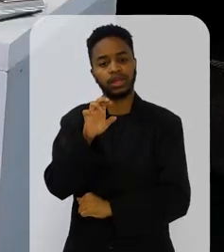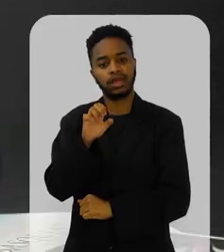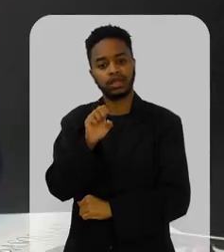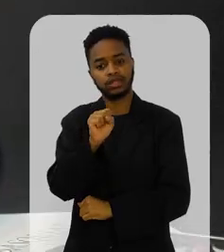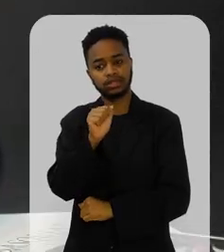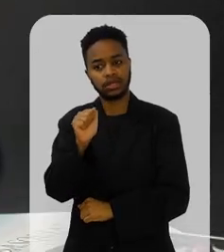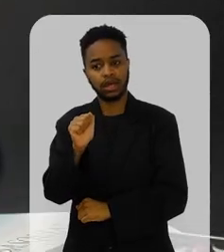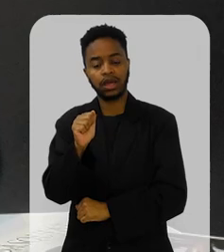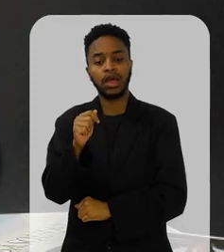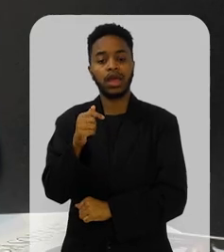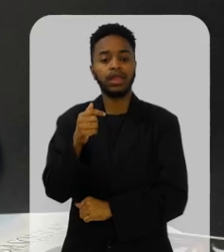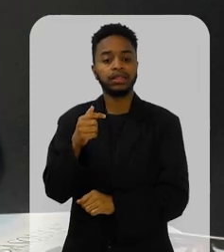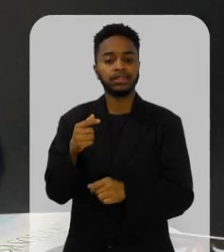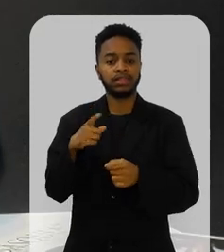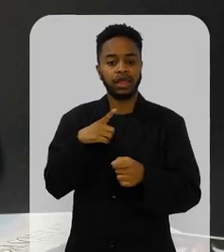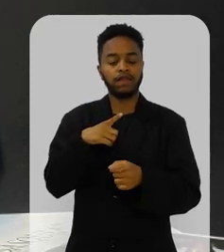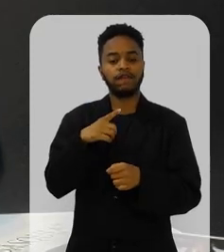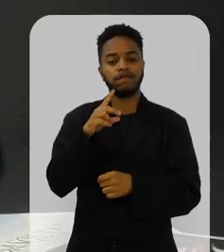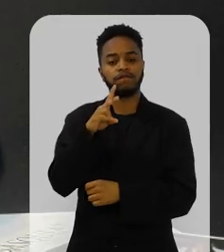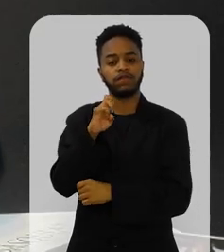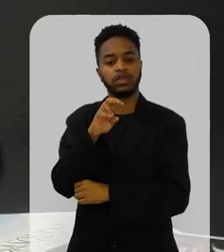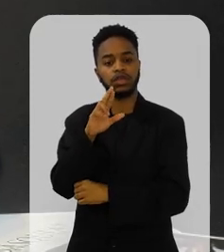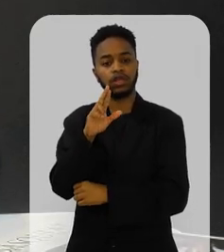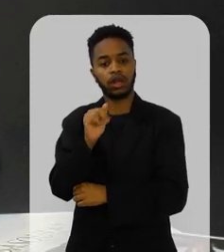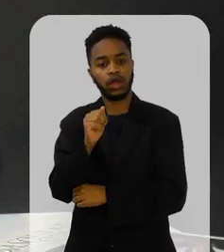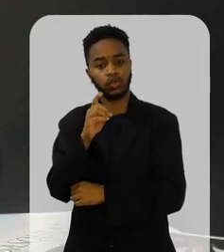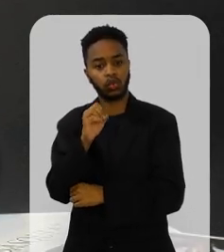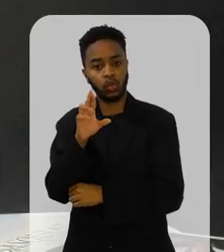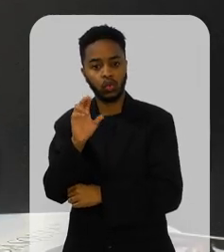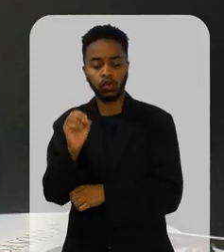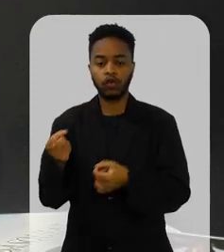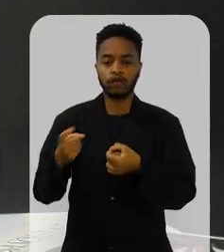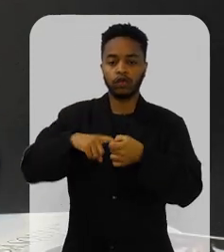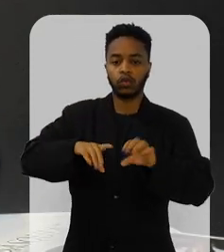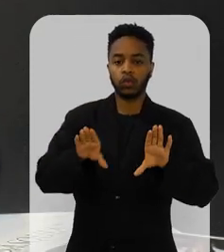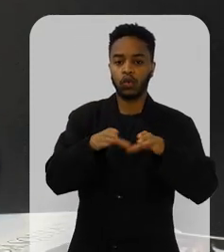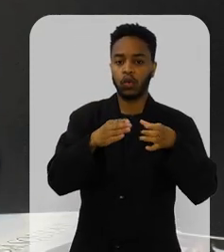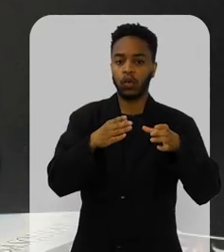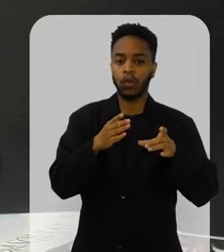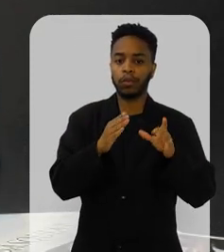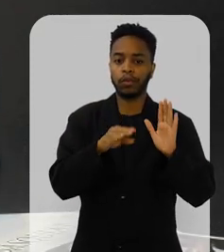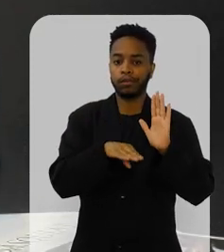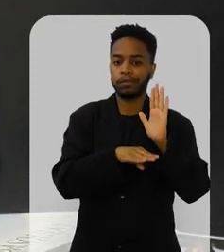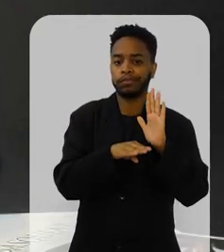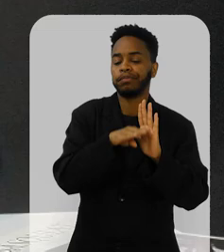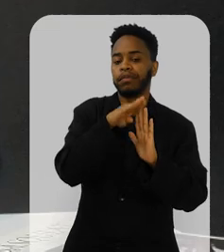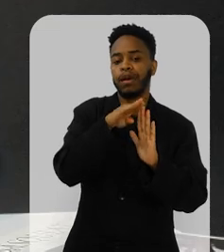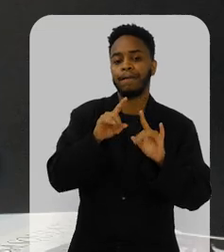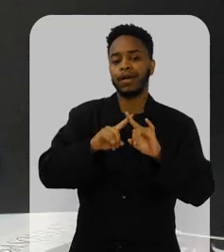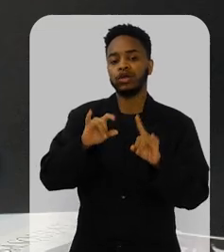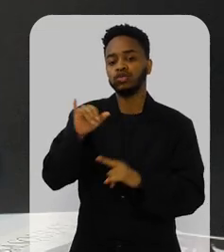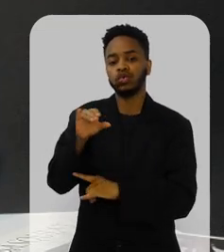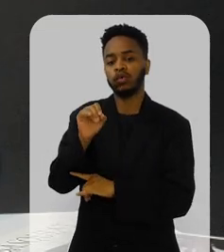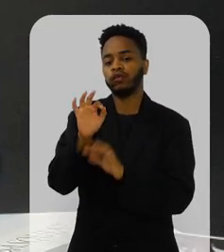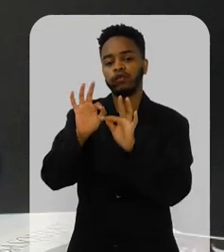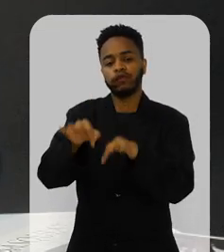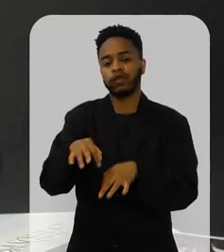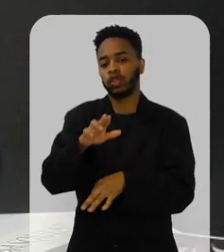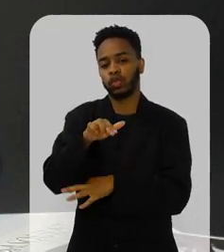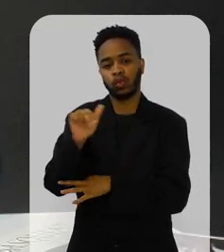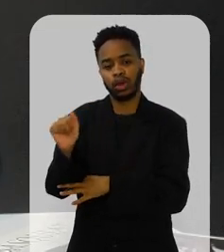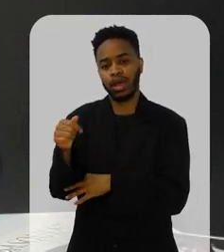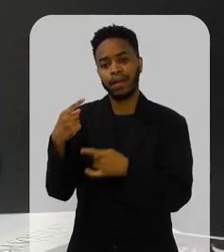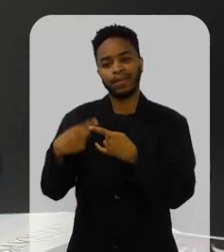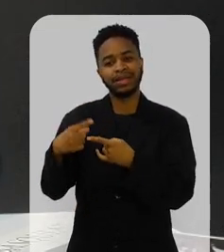um ano. Foi a primeira vez que a Viradouro volta para as campeãs, né? E o João também era uma pessoa que nunca terminava, né? Acho